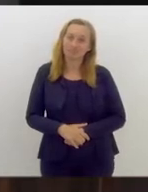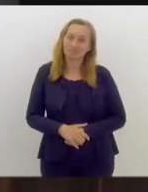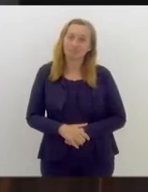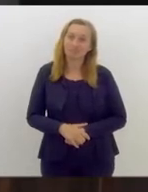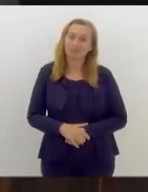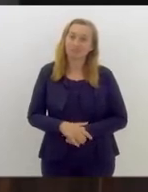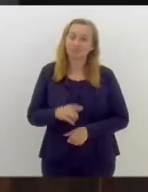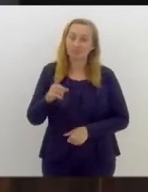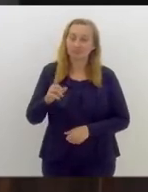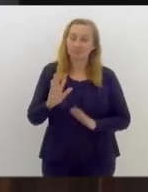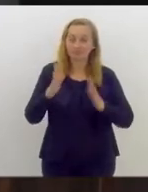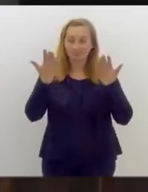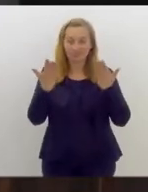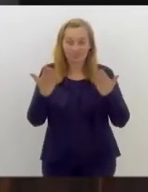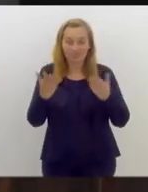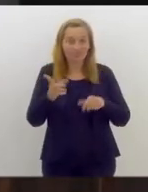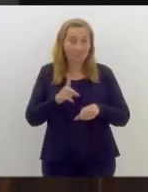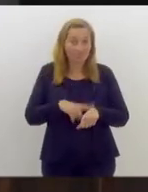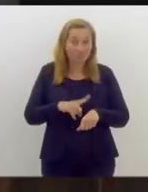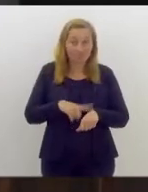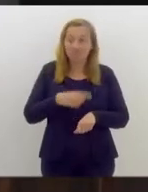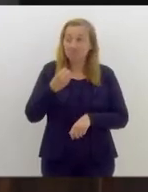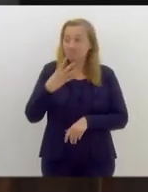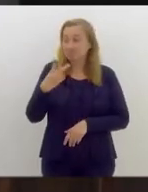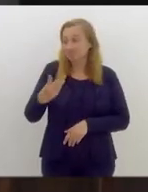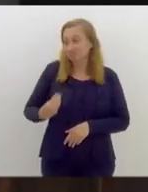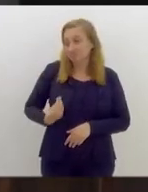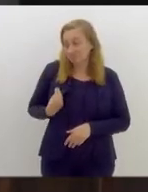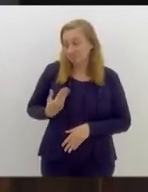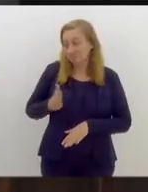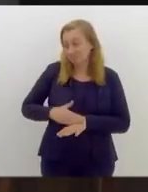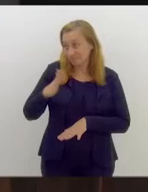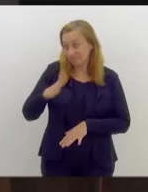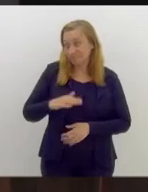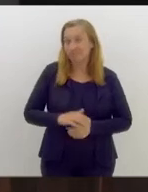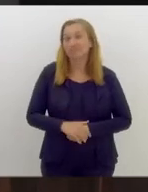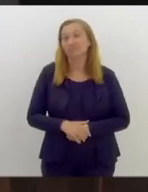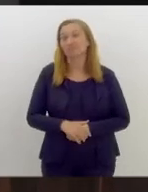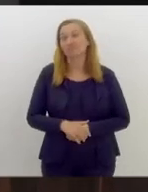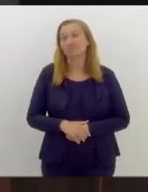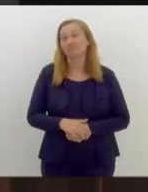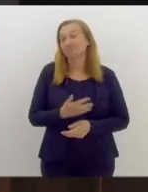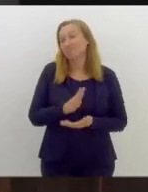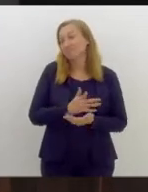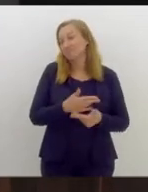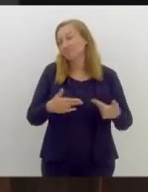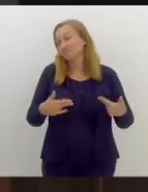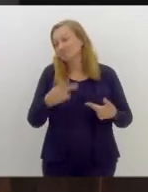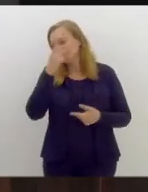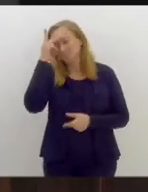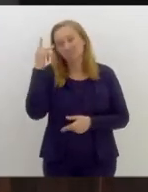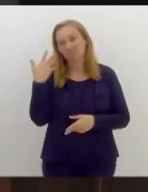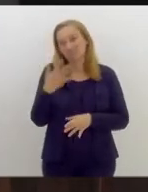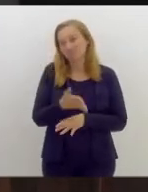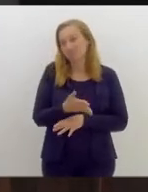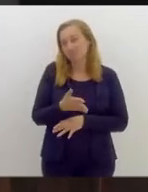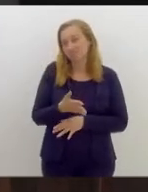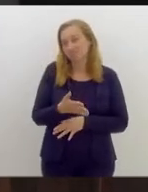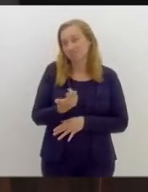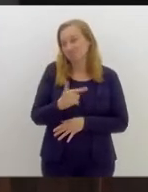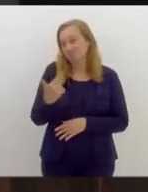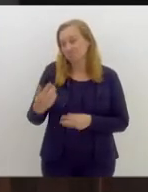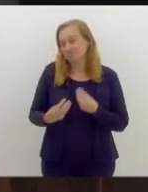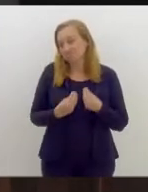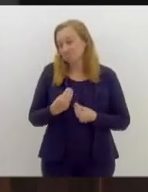quando você está fazendo festa, que está no momento bom da sua vida e tudo mais, muitas pessoas chegam e você não tem